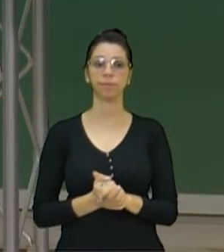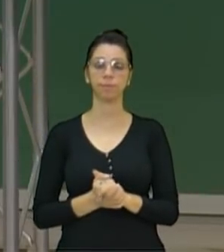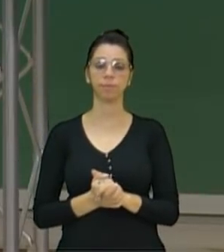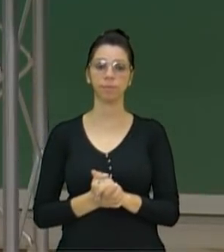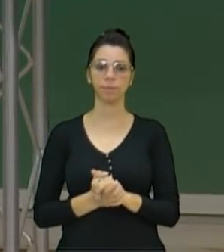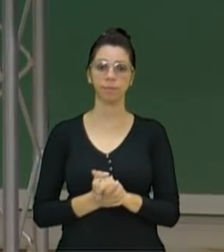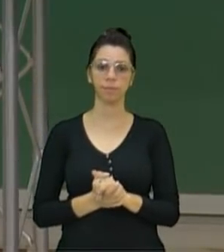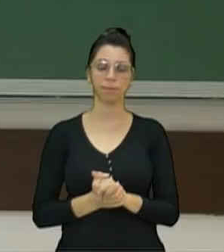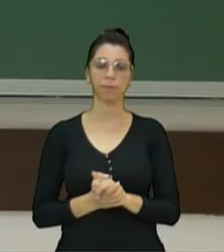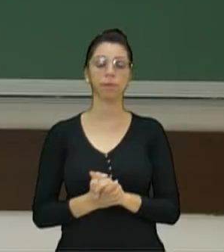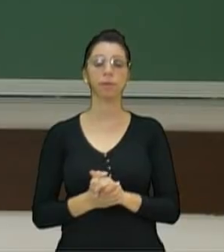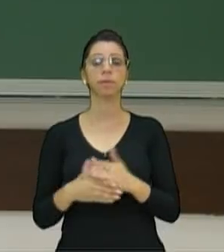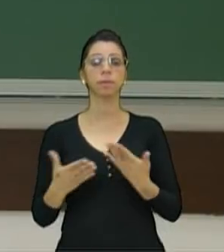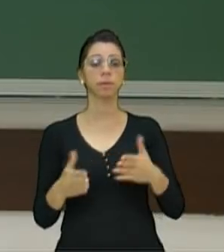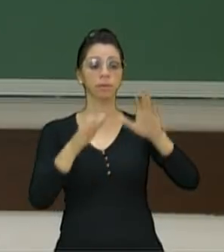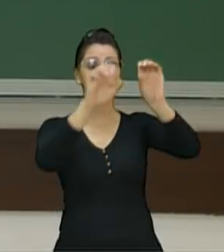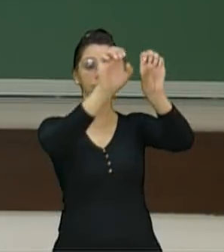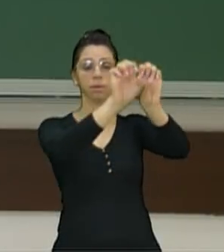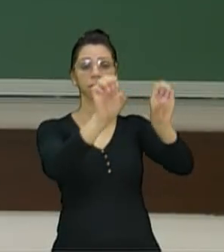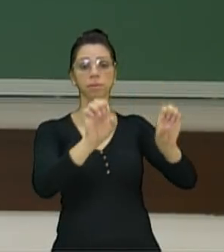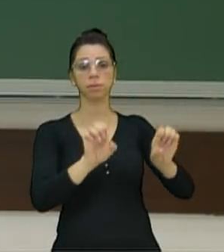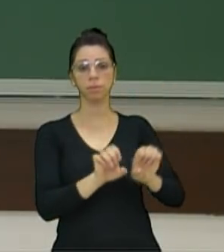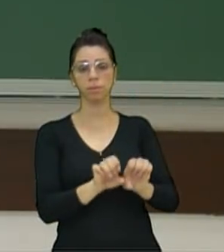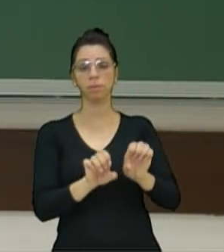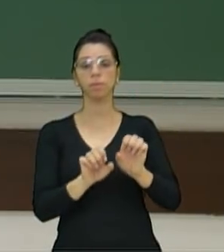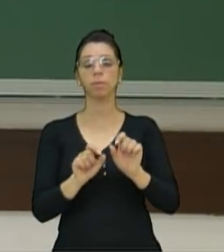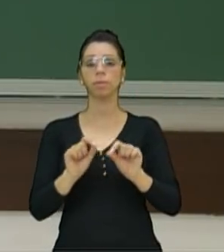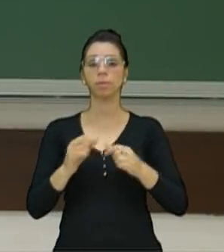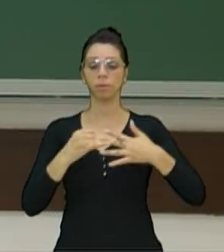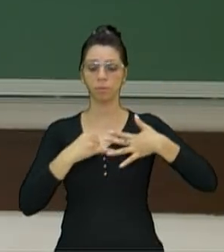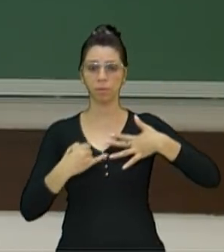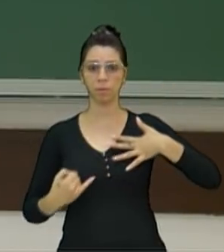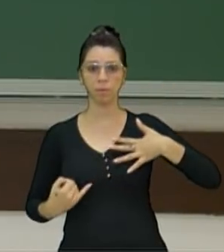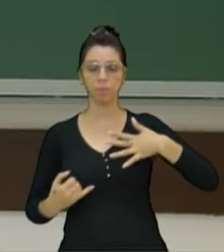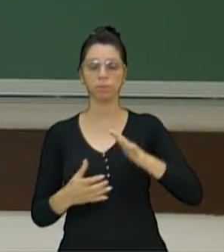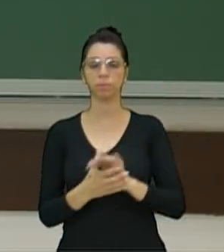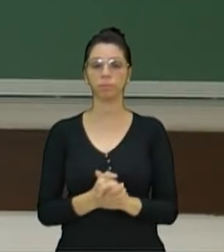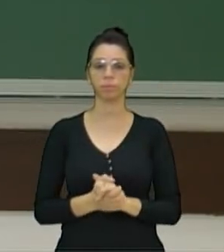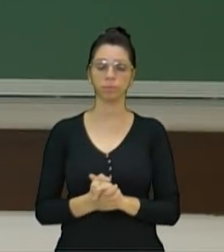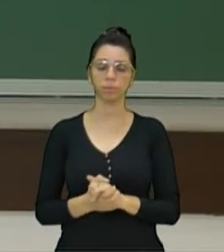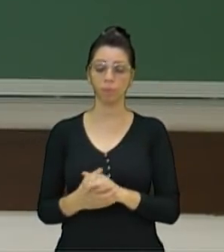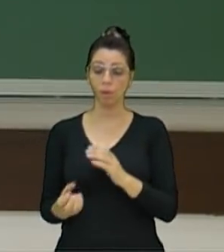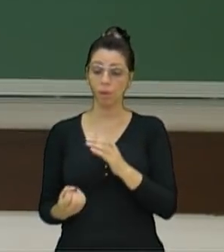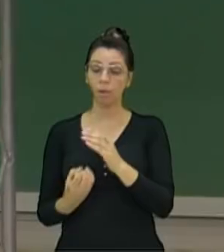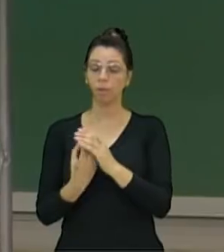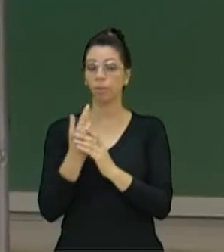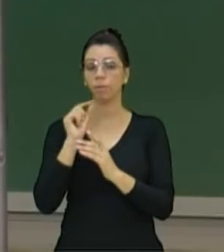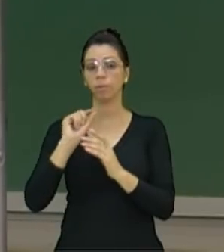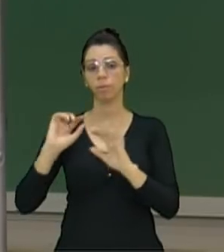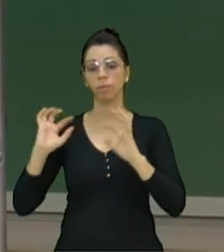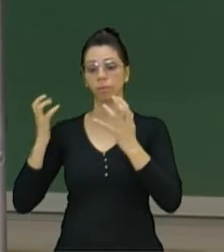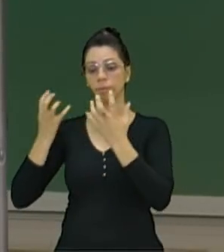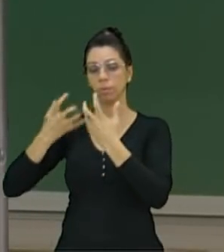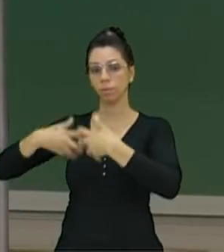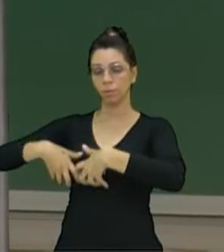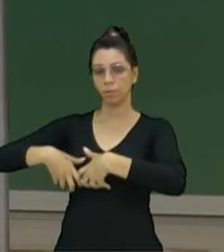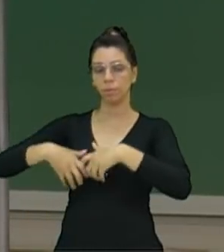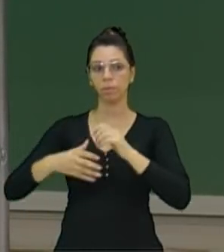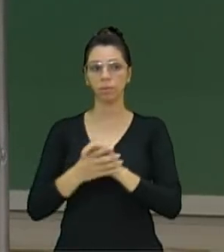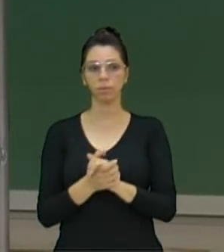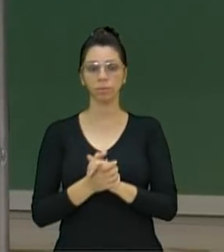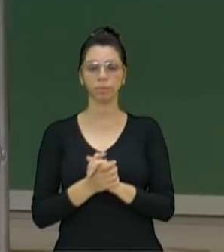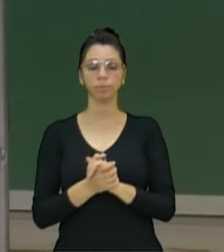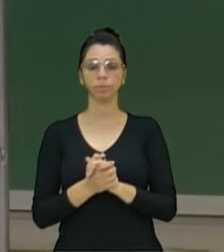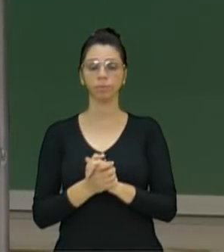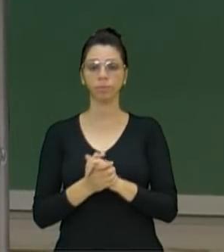Quanto à estrutura desse sistema, do sistema linfático, então ele é formado pelos vasos linfáticos, como a gente